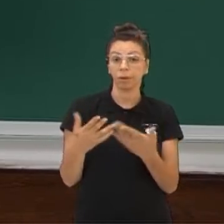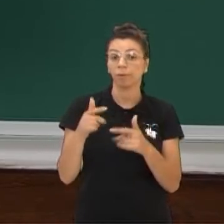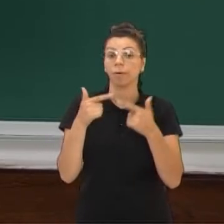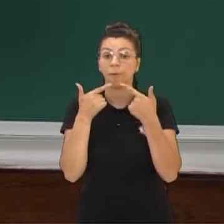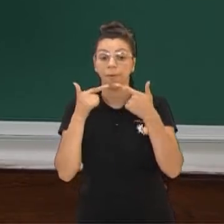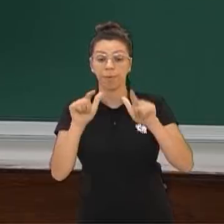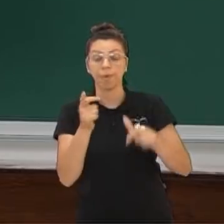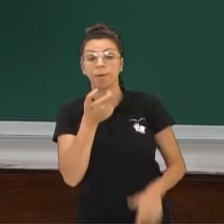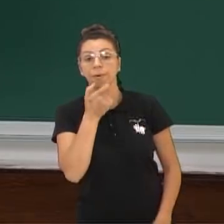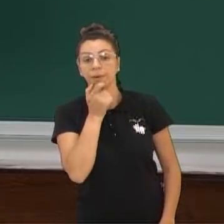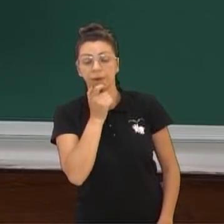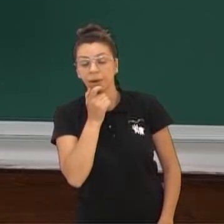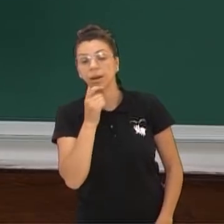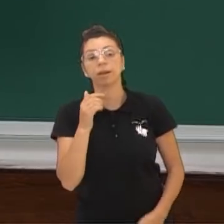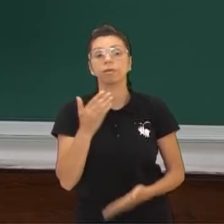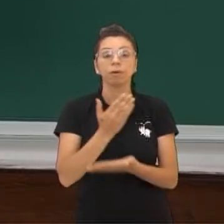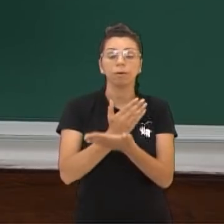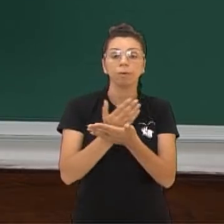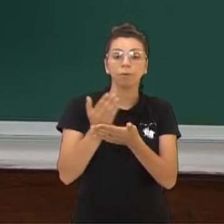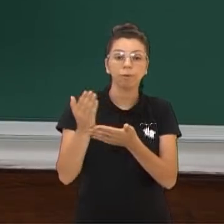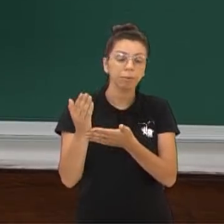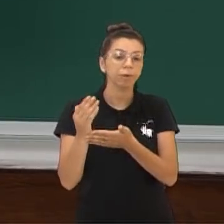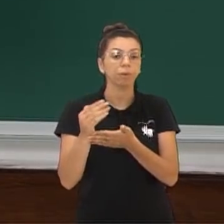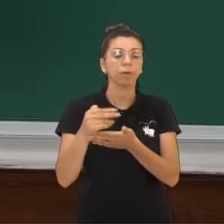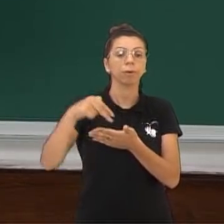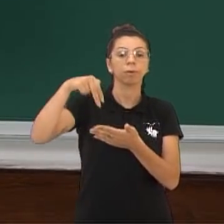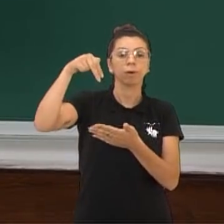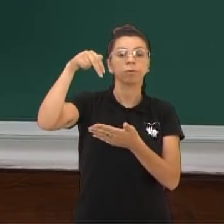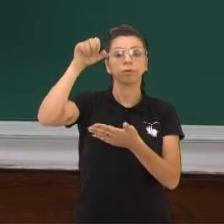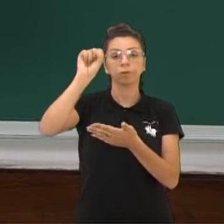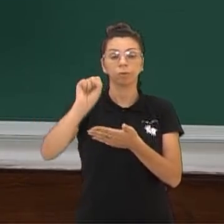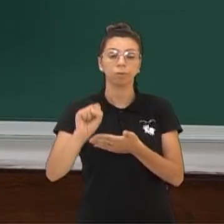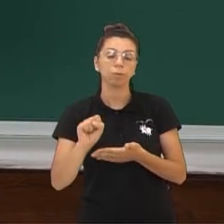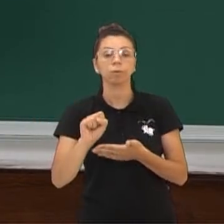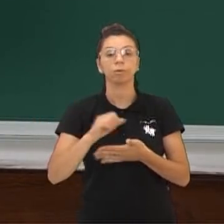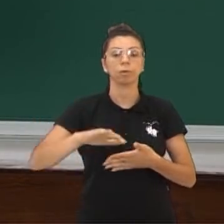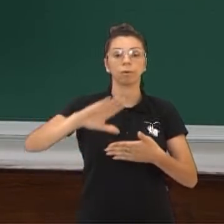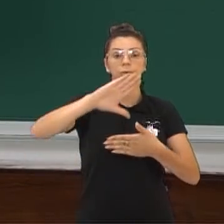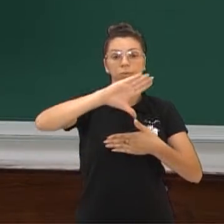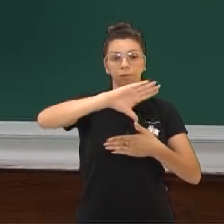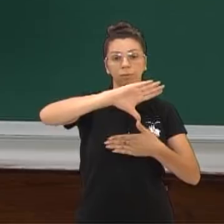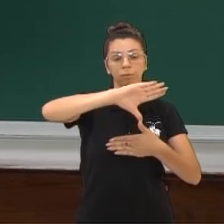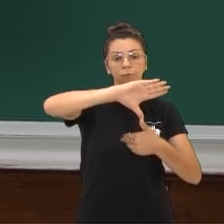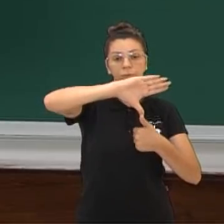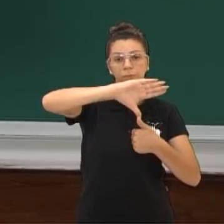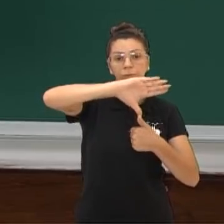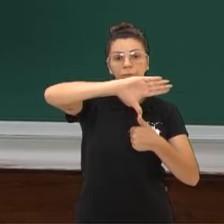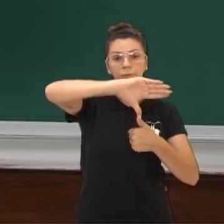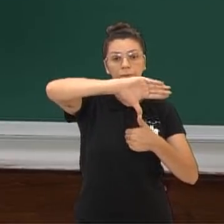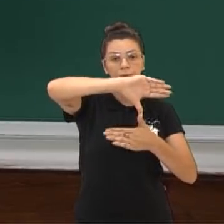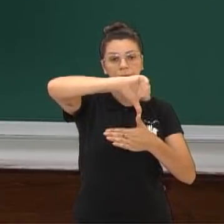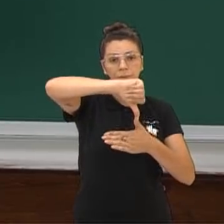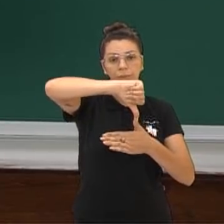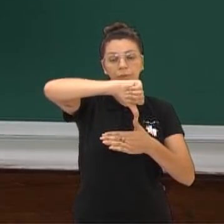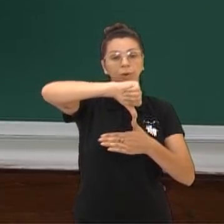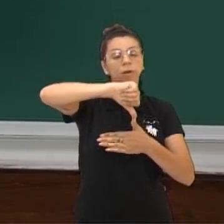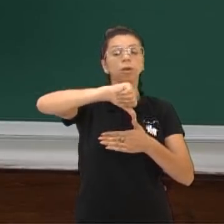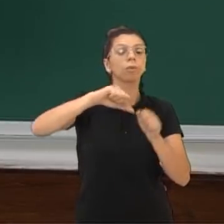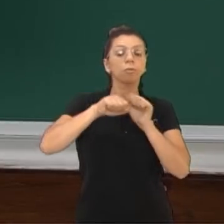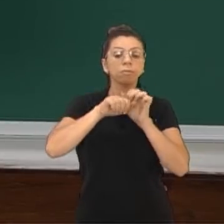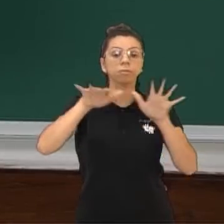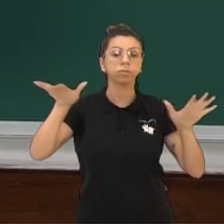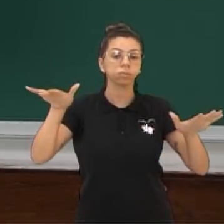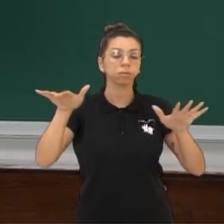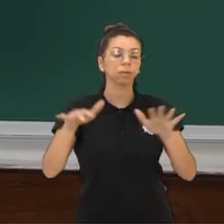17, começou a se expandir, então, para o norte, para a América e para a América do Sul. No século 18, além